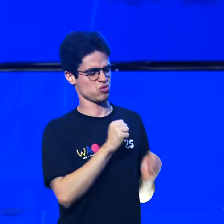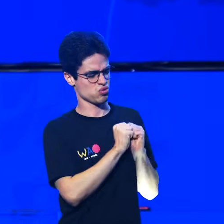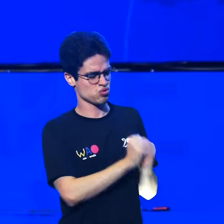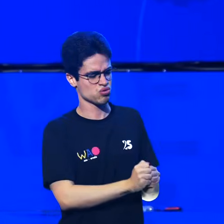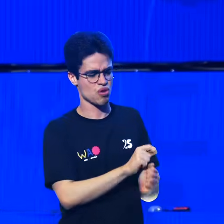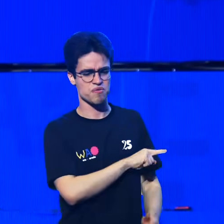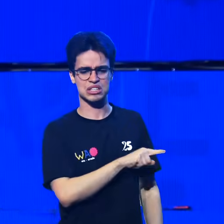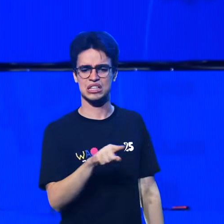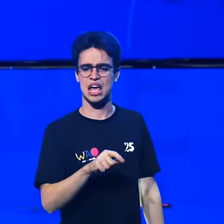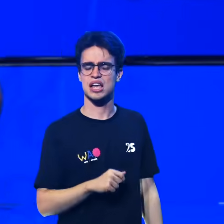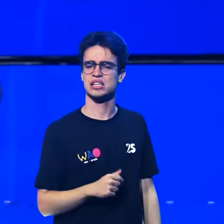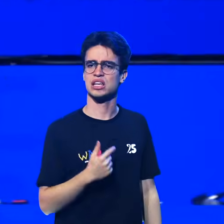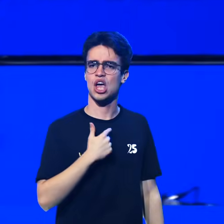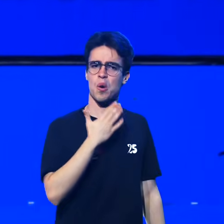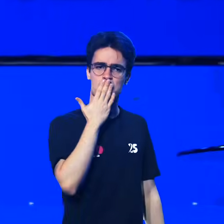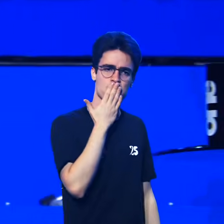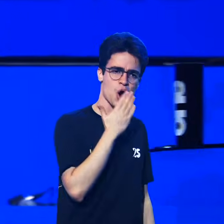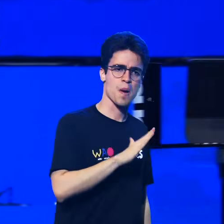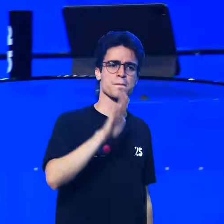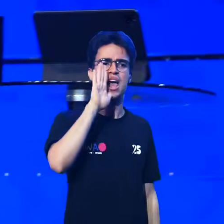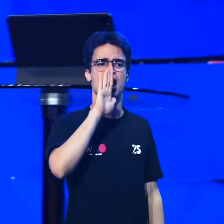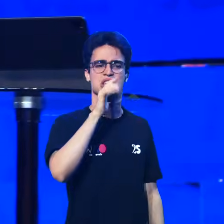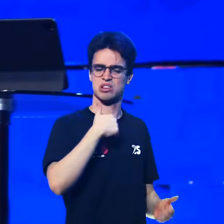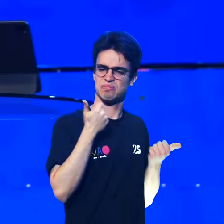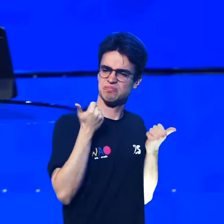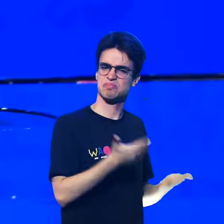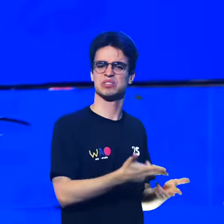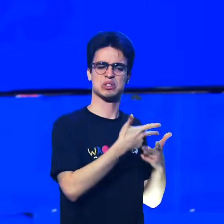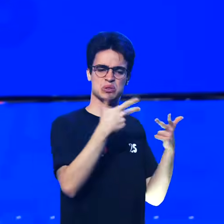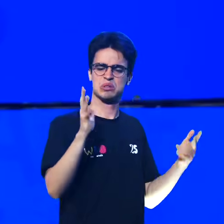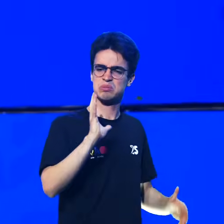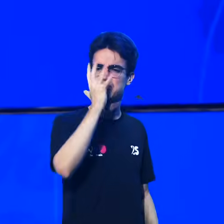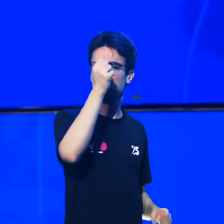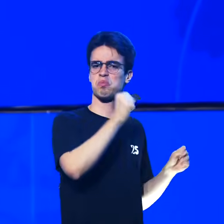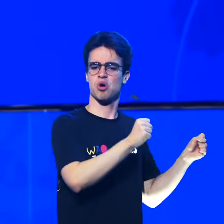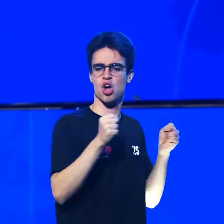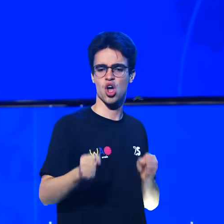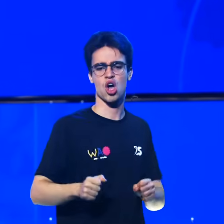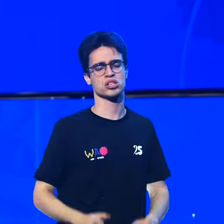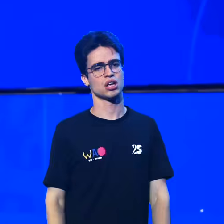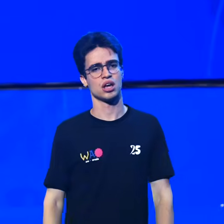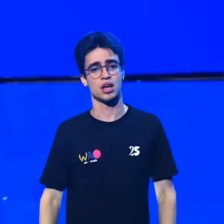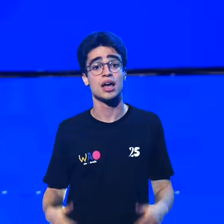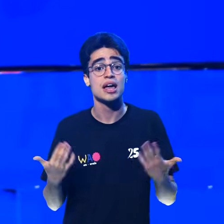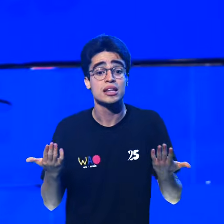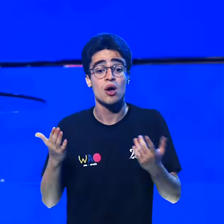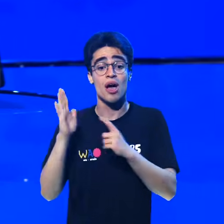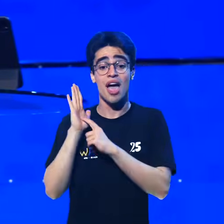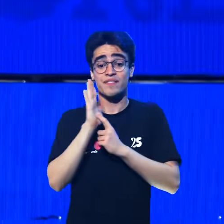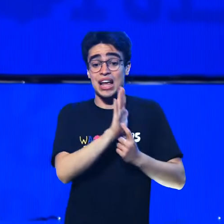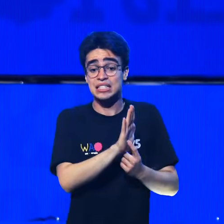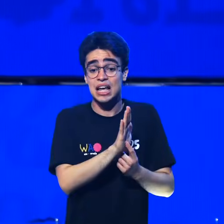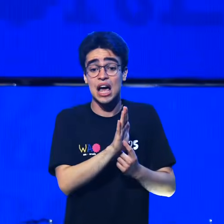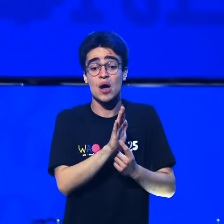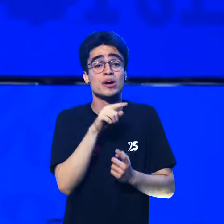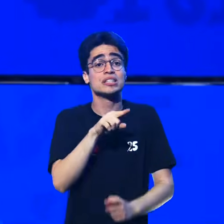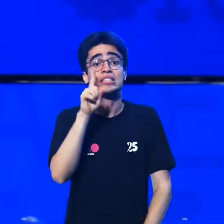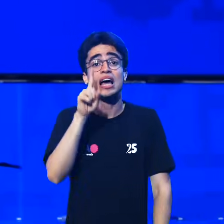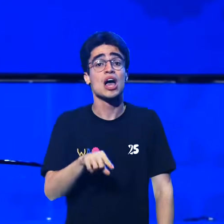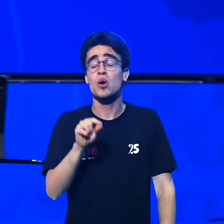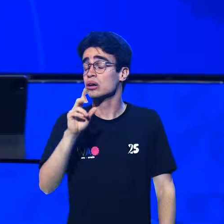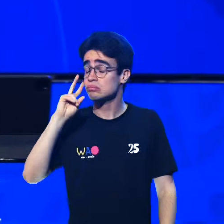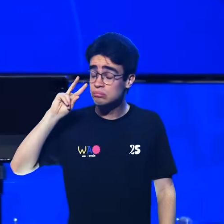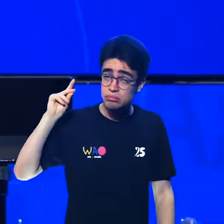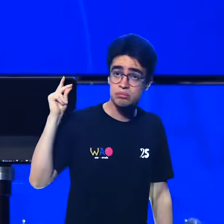vocês, eu prometo que eu vou realizar coisas tão poderosas. Irmãos, a revelação é algo assim, em